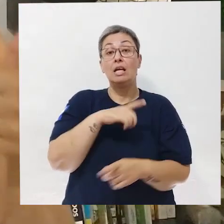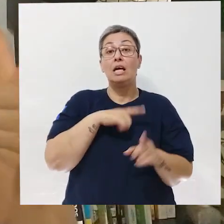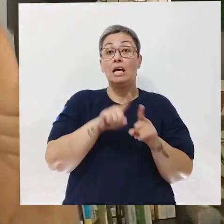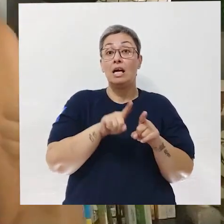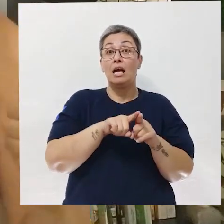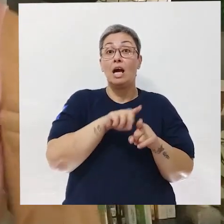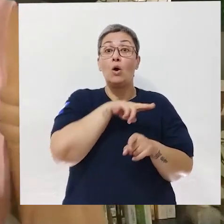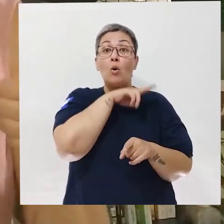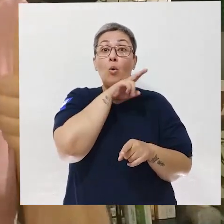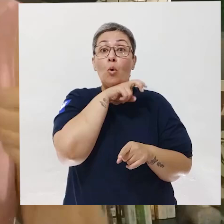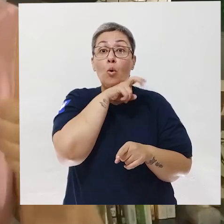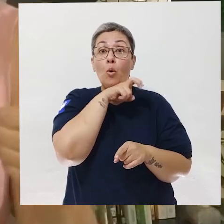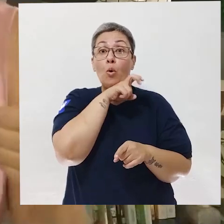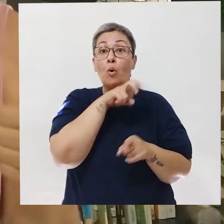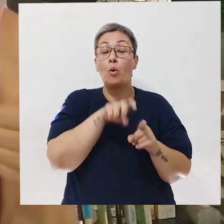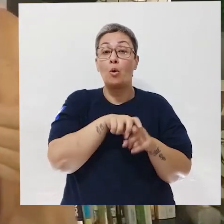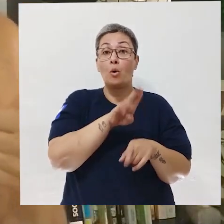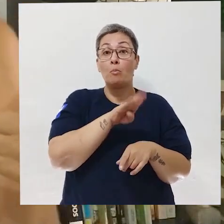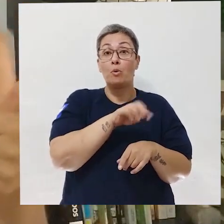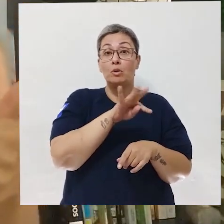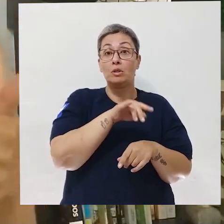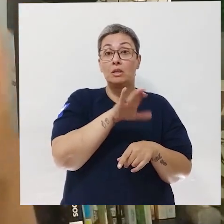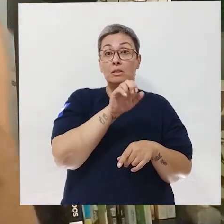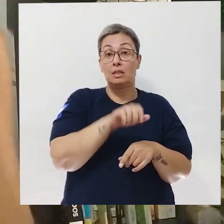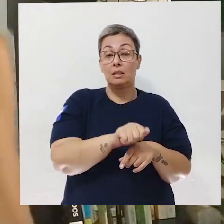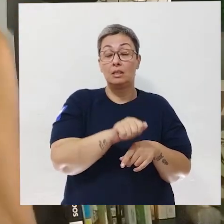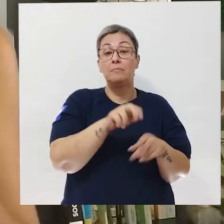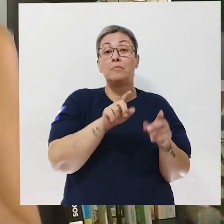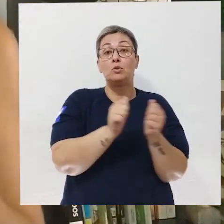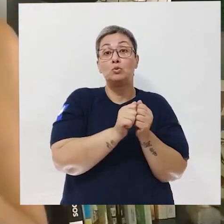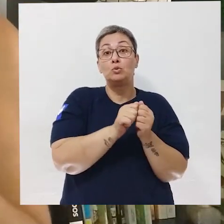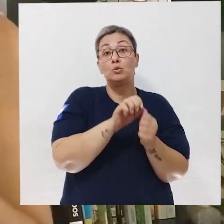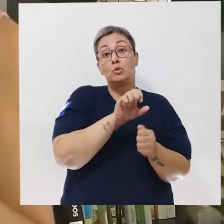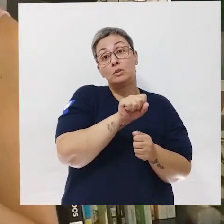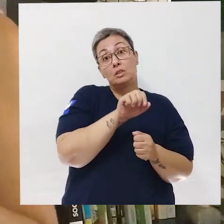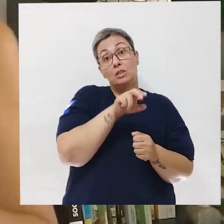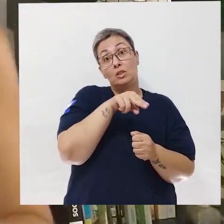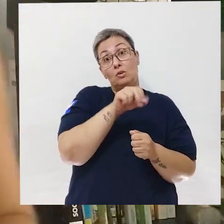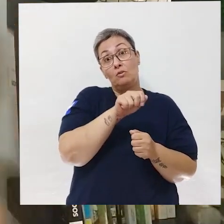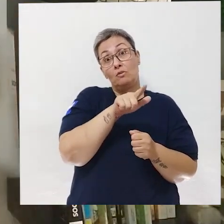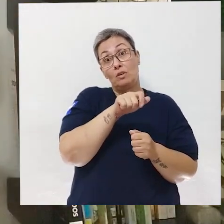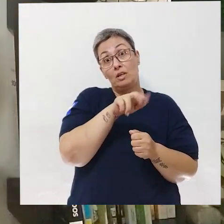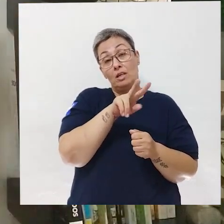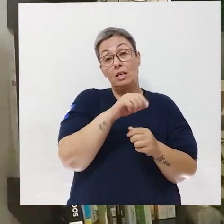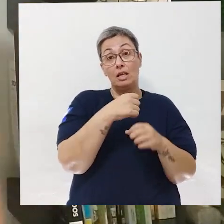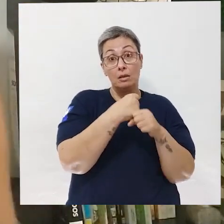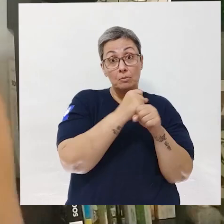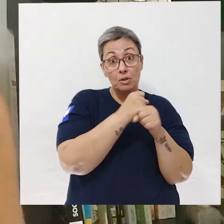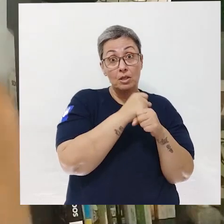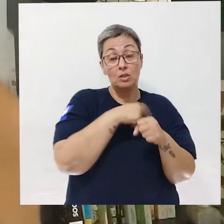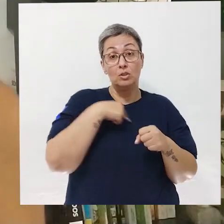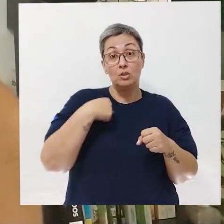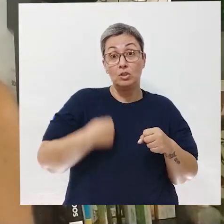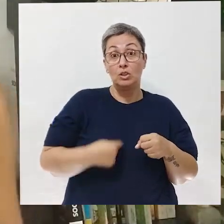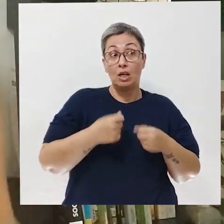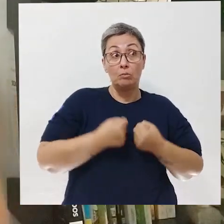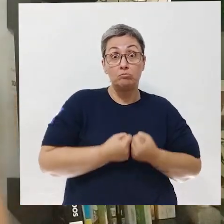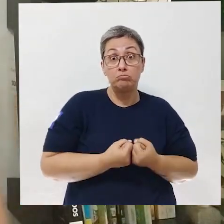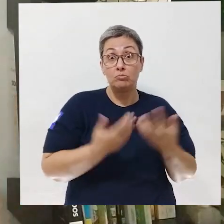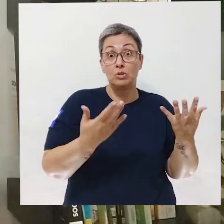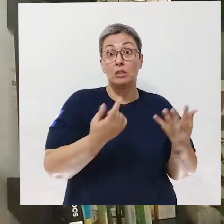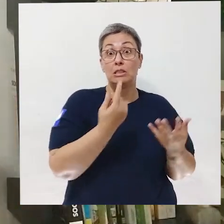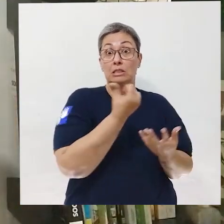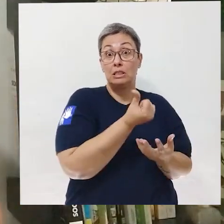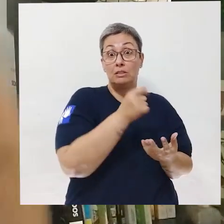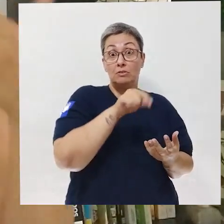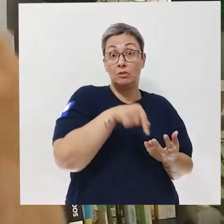Butantan aqui de São Paulo, com a Sinovac, que é um laboratório chinês, que já distribuiu 6,8 milhões de